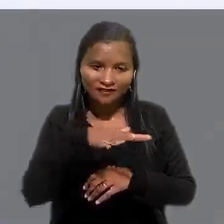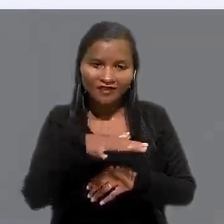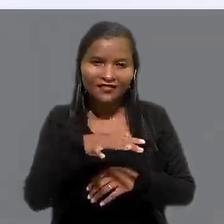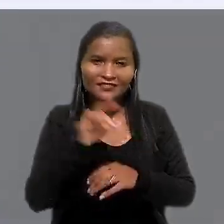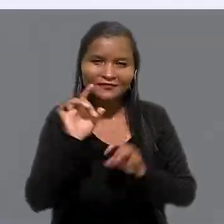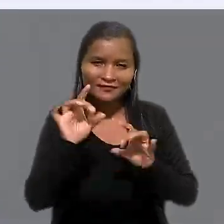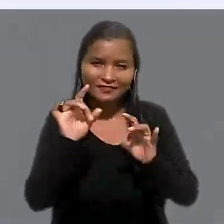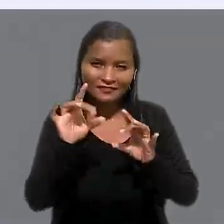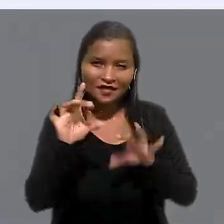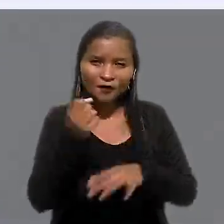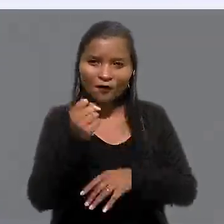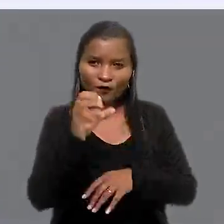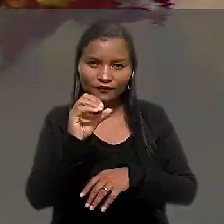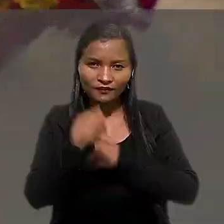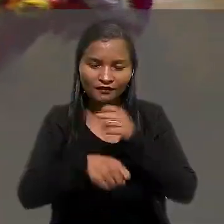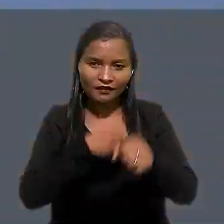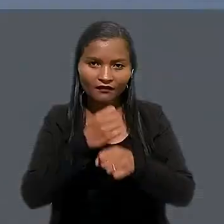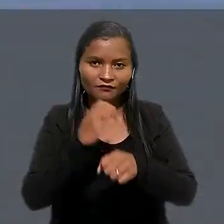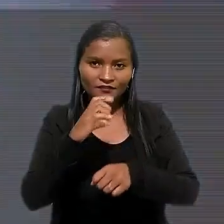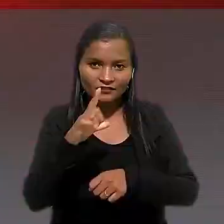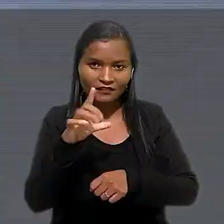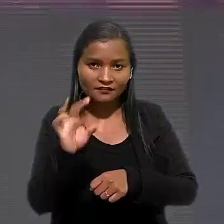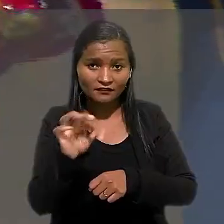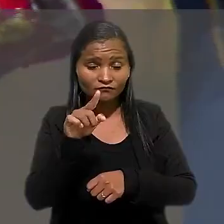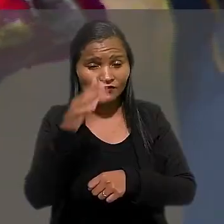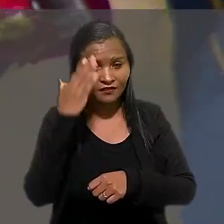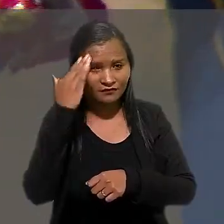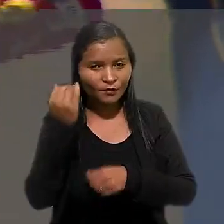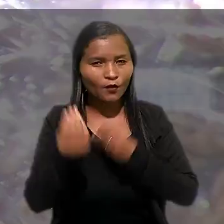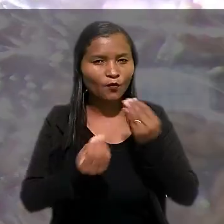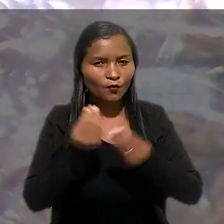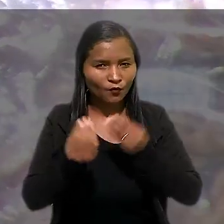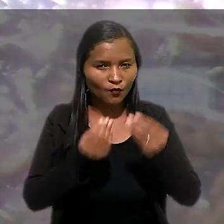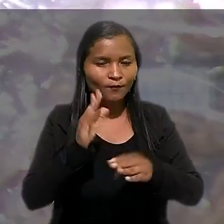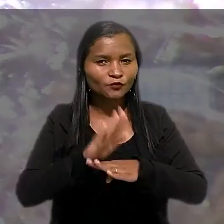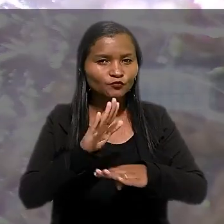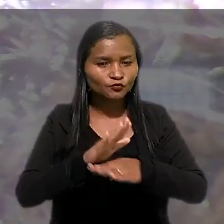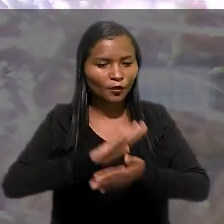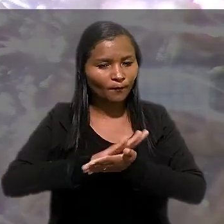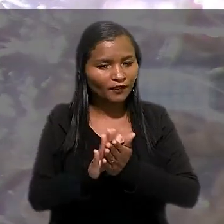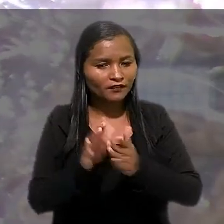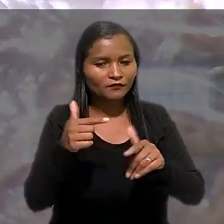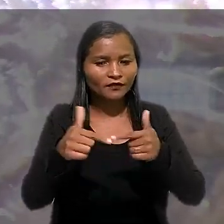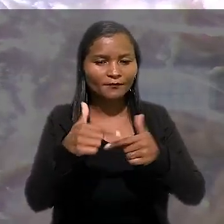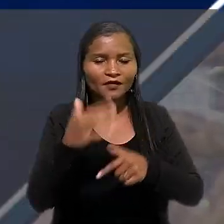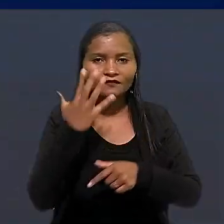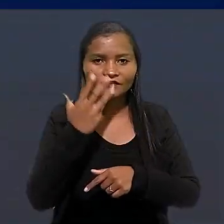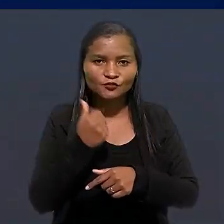sobre os 80 anos da CLT, você vai saber como a legislação ajuda a combater o trabalho infantil.